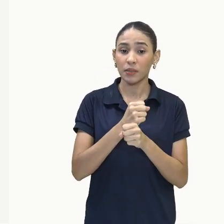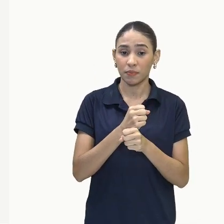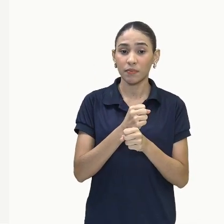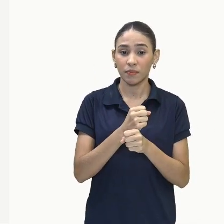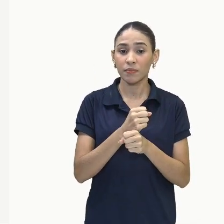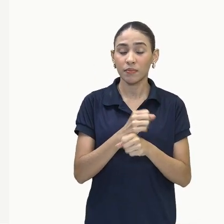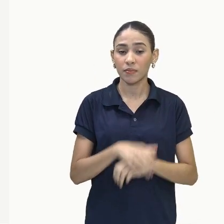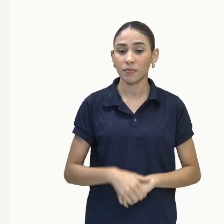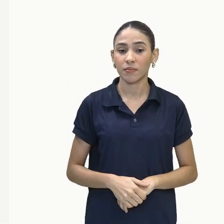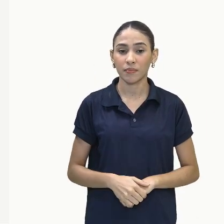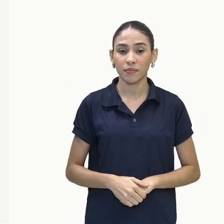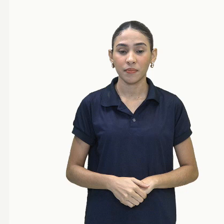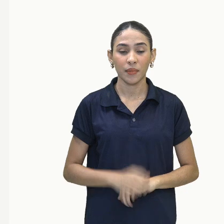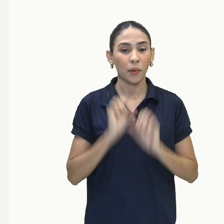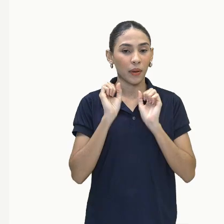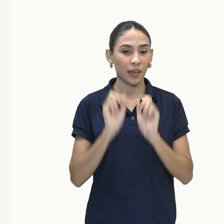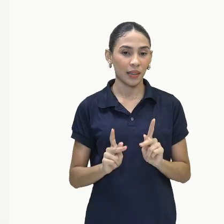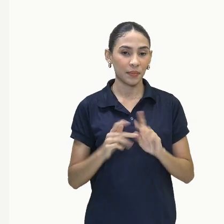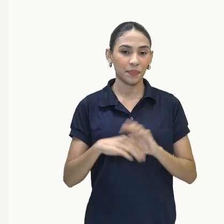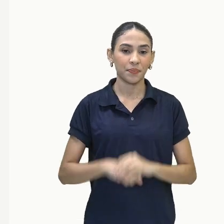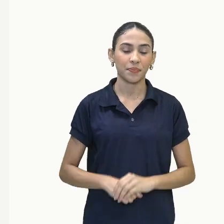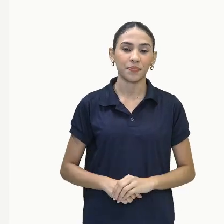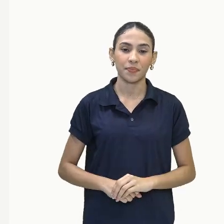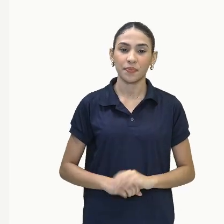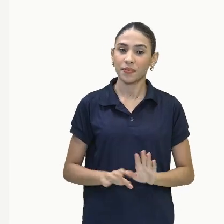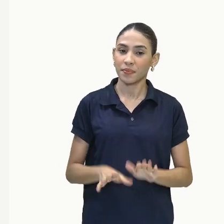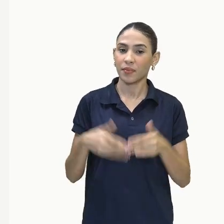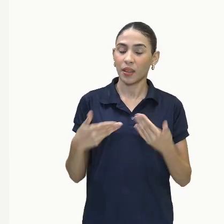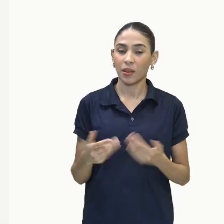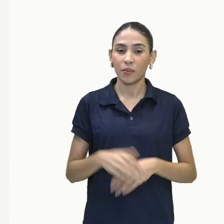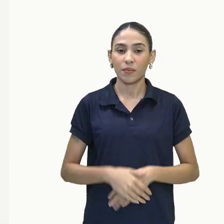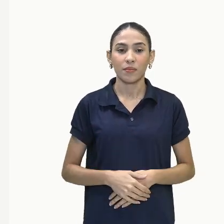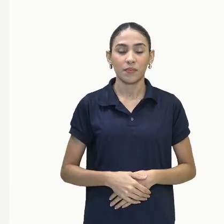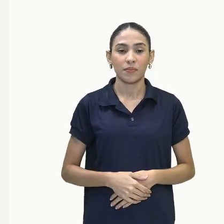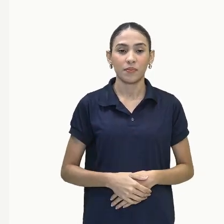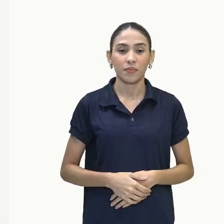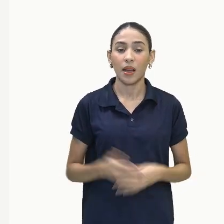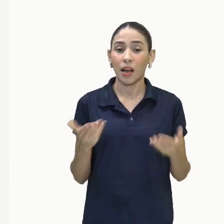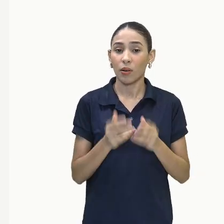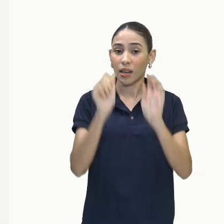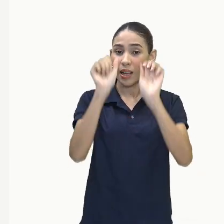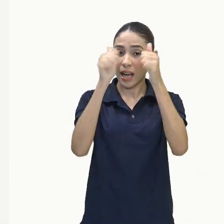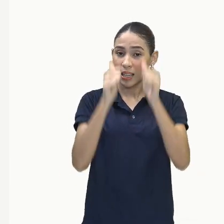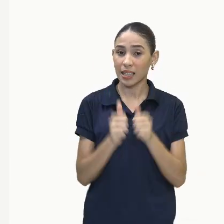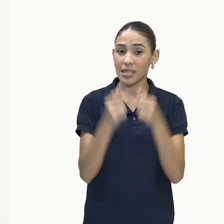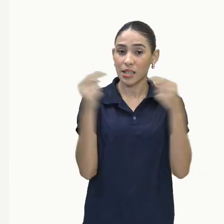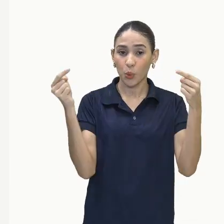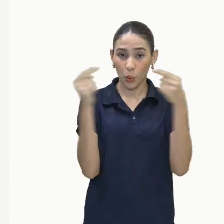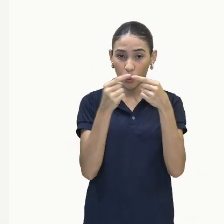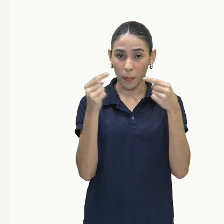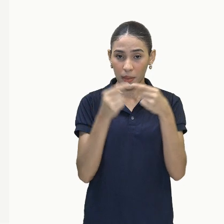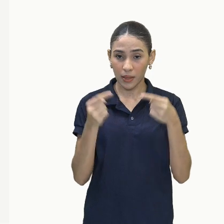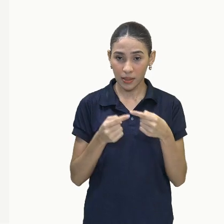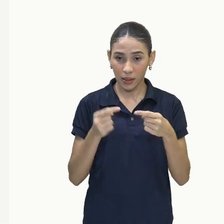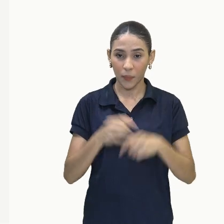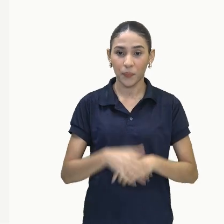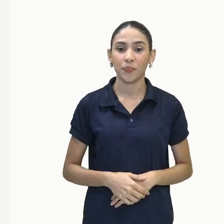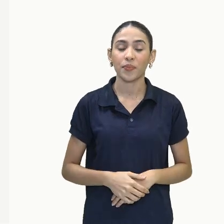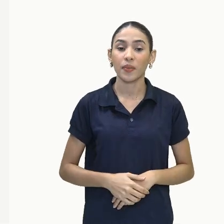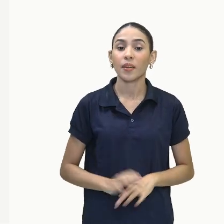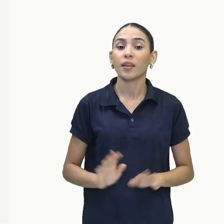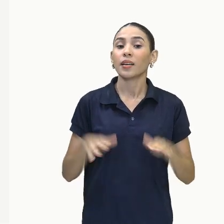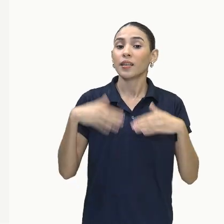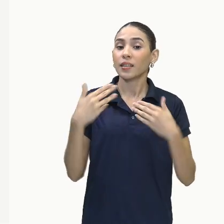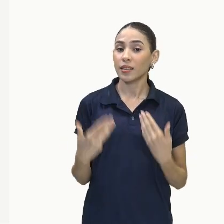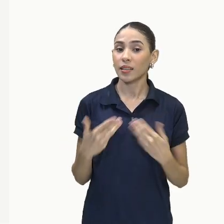5. Ok? Então, vamos aqui. Analisando as combinações. Para